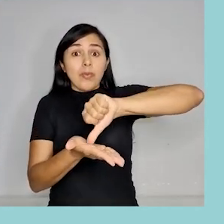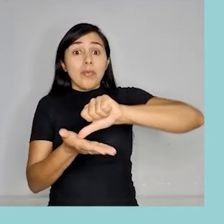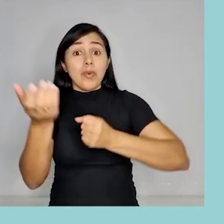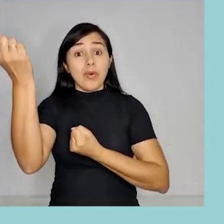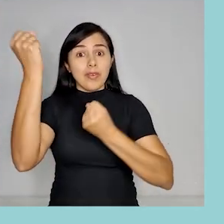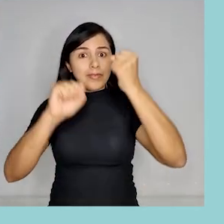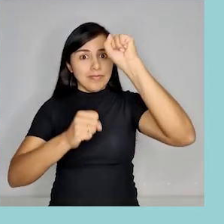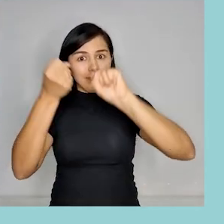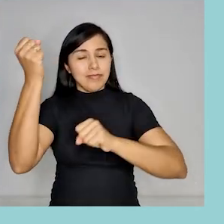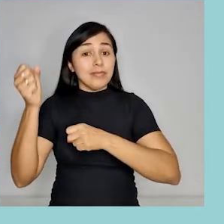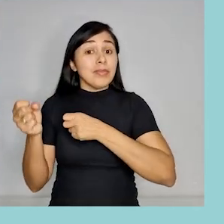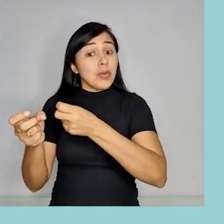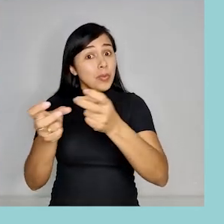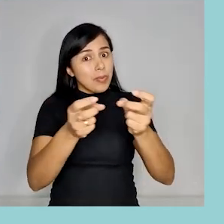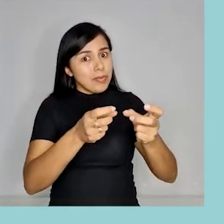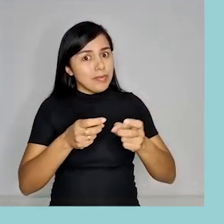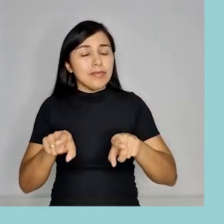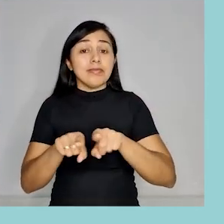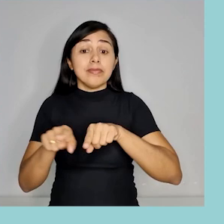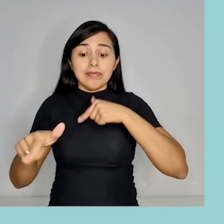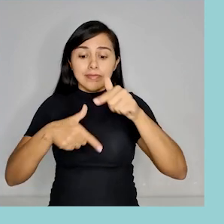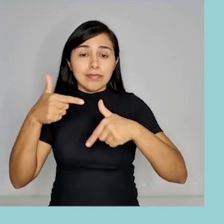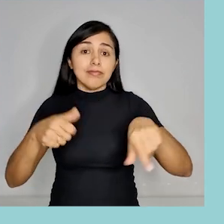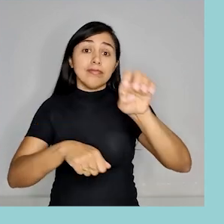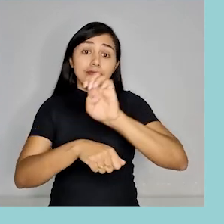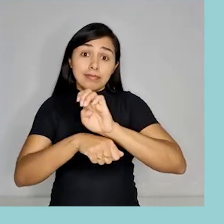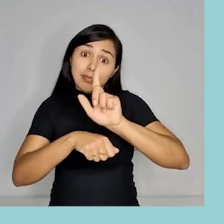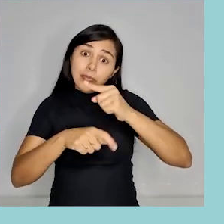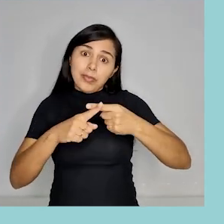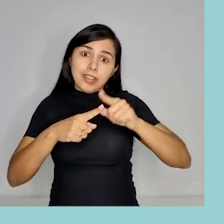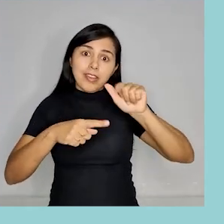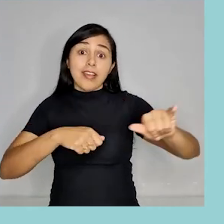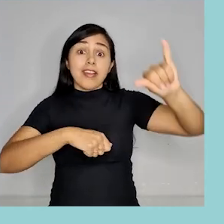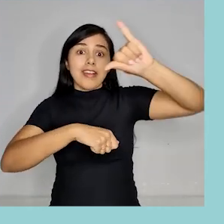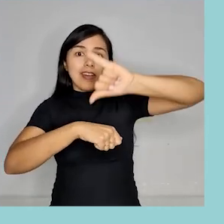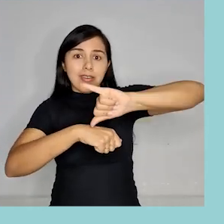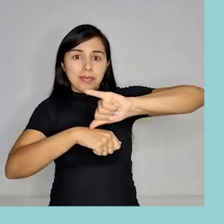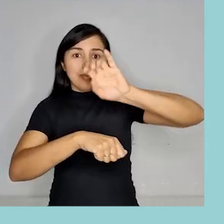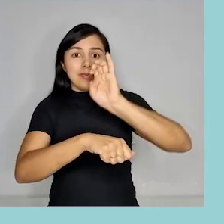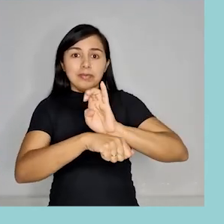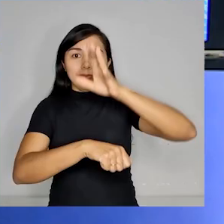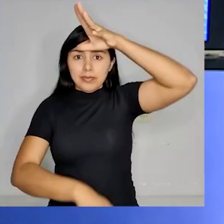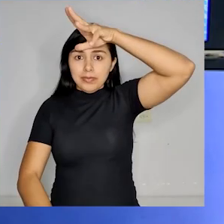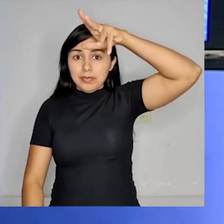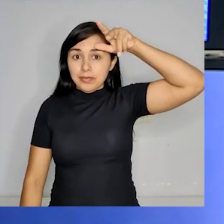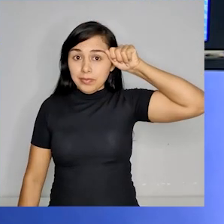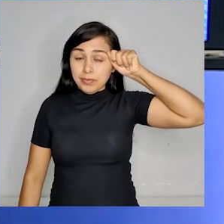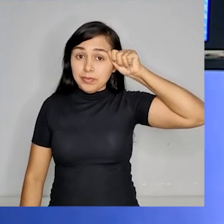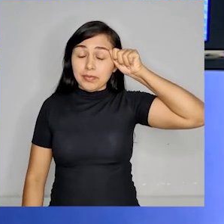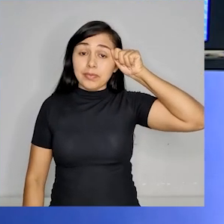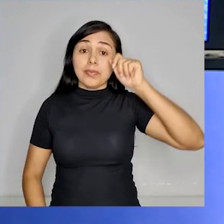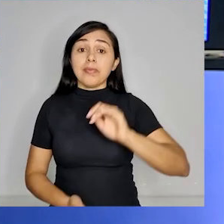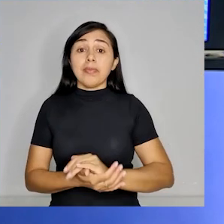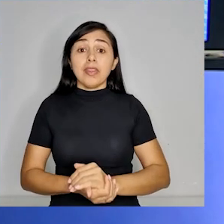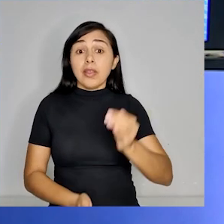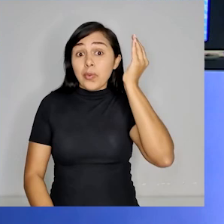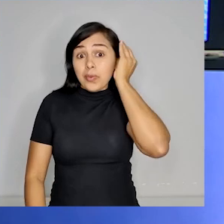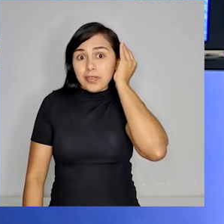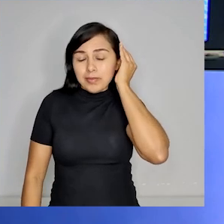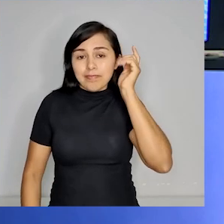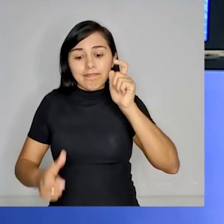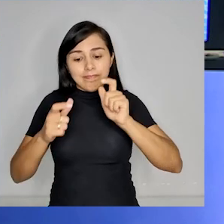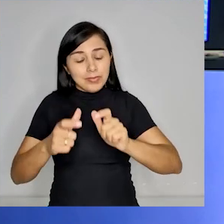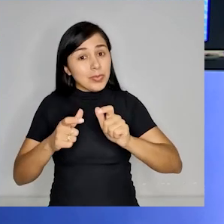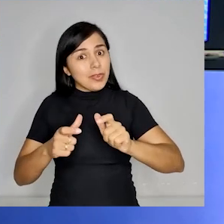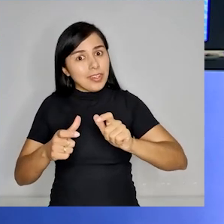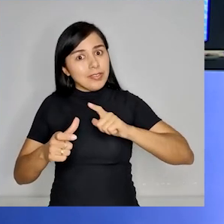industrial, comercial e de serviços do estado onde é capital, Mato Grosso. Por estar situada em